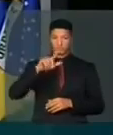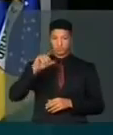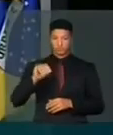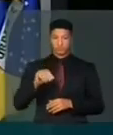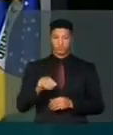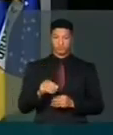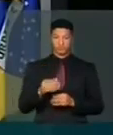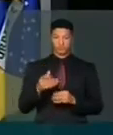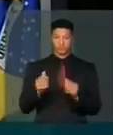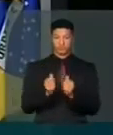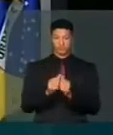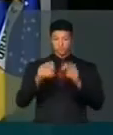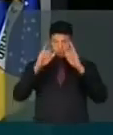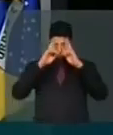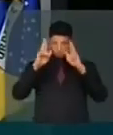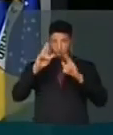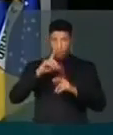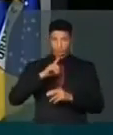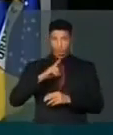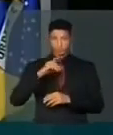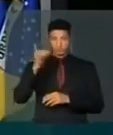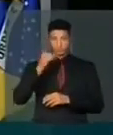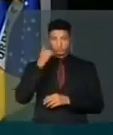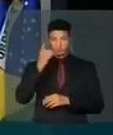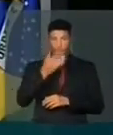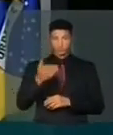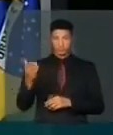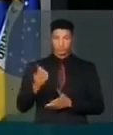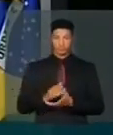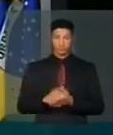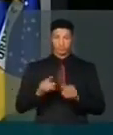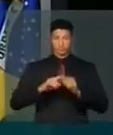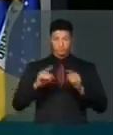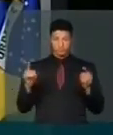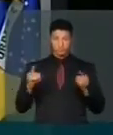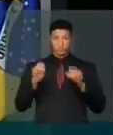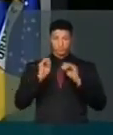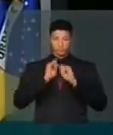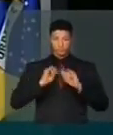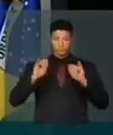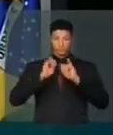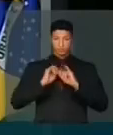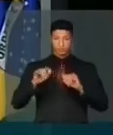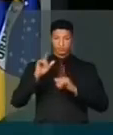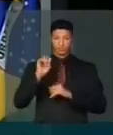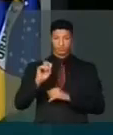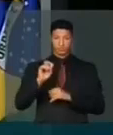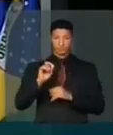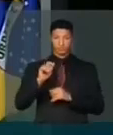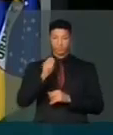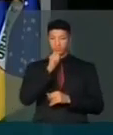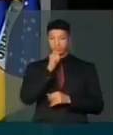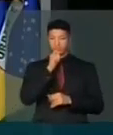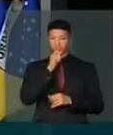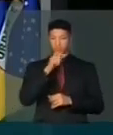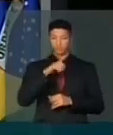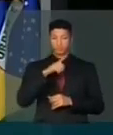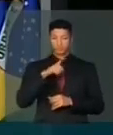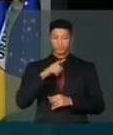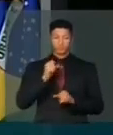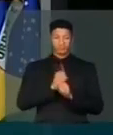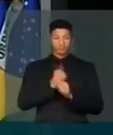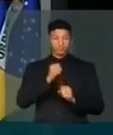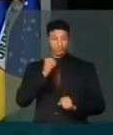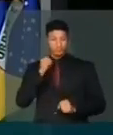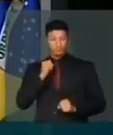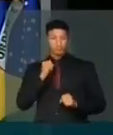Teixeira, e com todo o respeito que eu tenho ao deputado, mas dizer que aí existe um enorme,